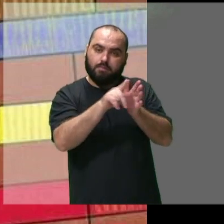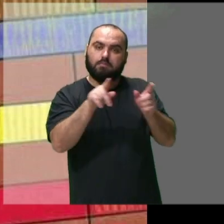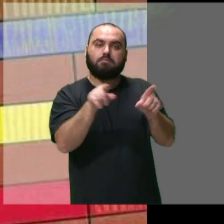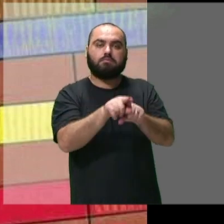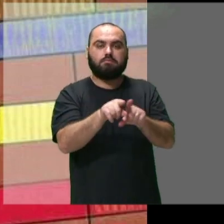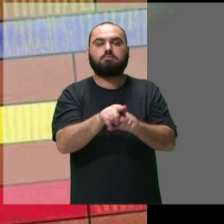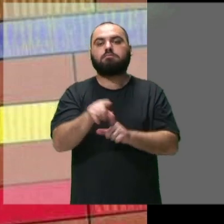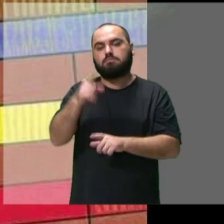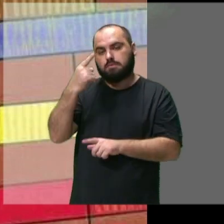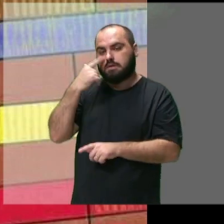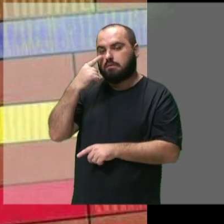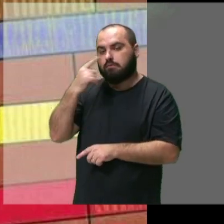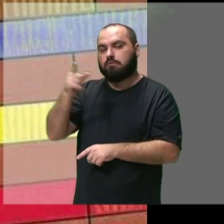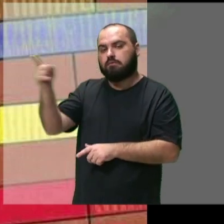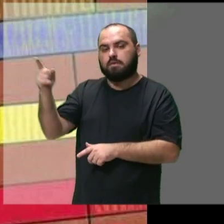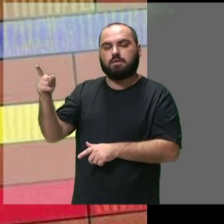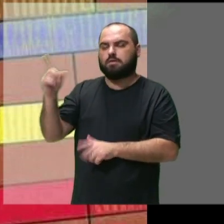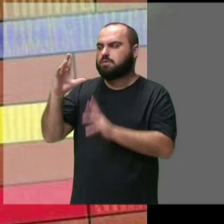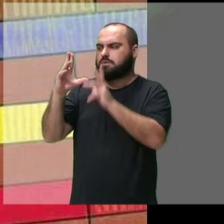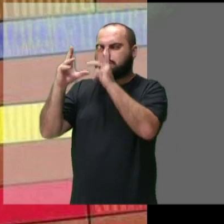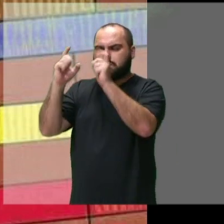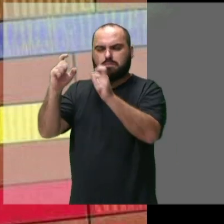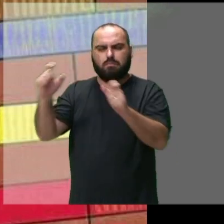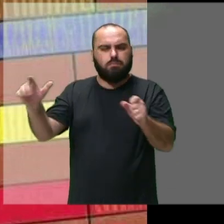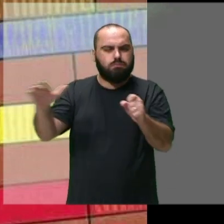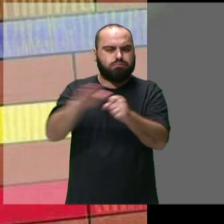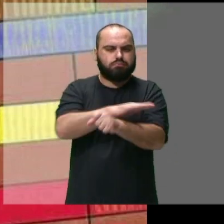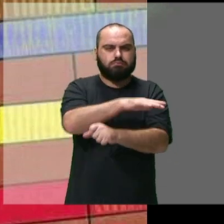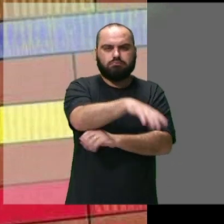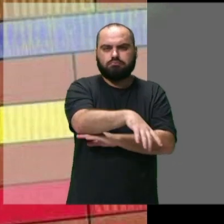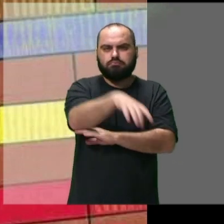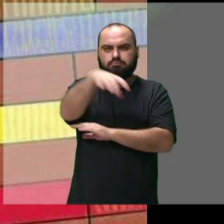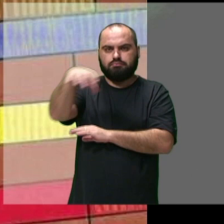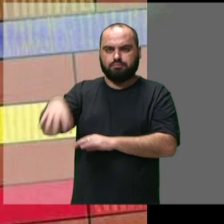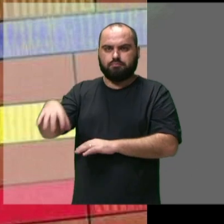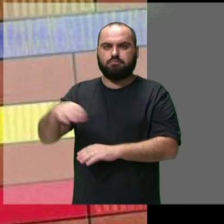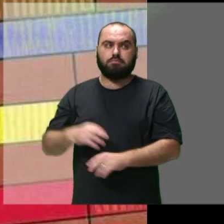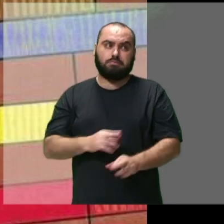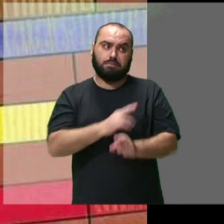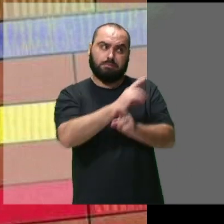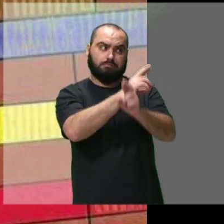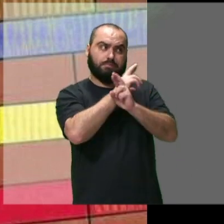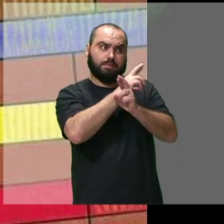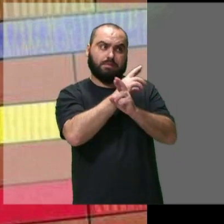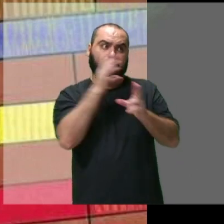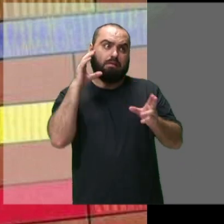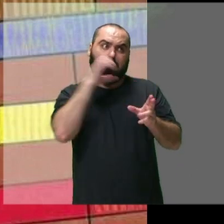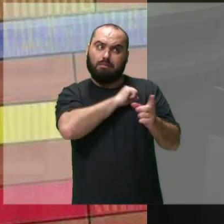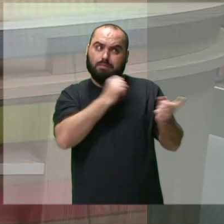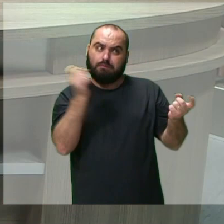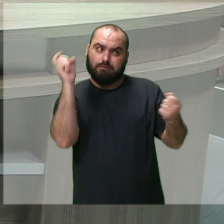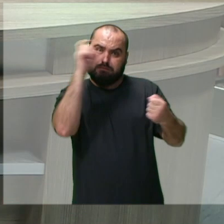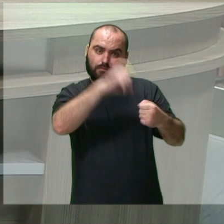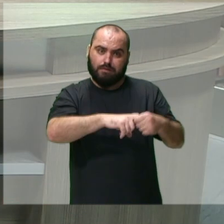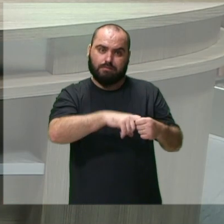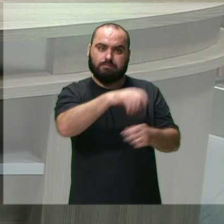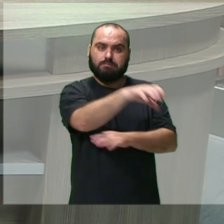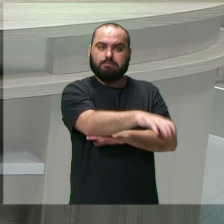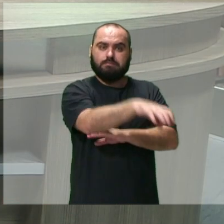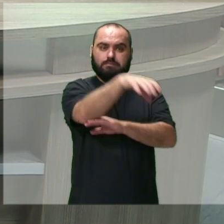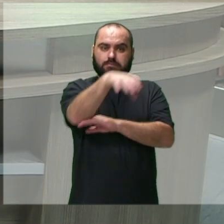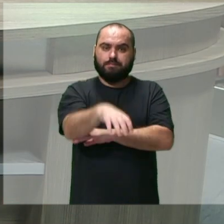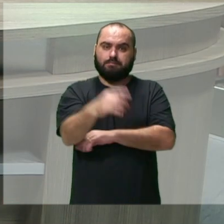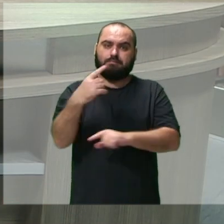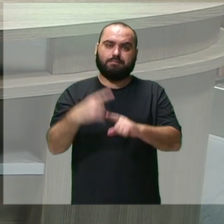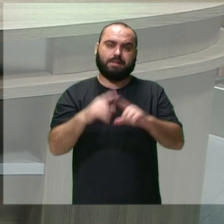num pátio cheio de containers. Que esperamos que assim seja daqui a um tempo, porque nosso Claro. pátio, infelizmente, nos